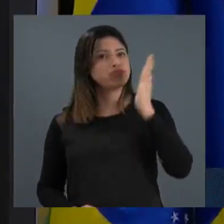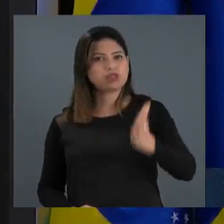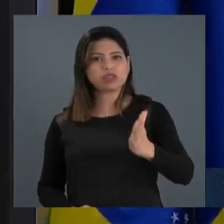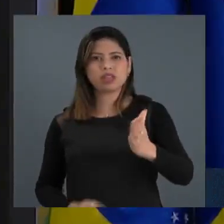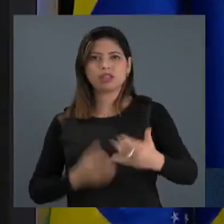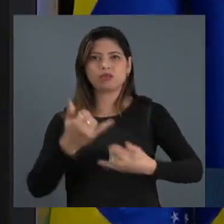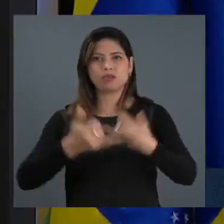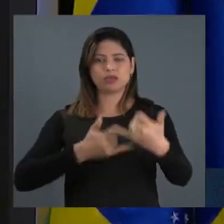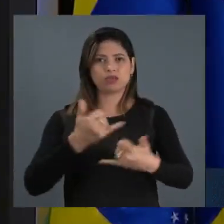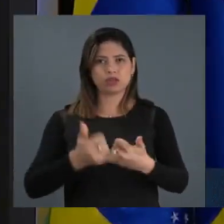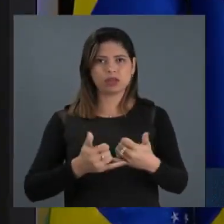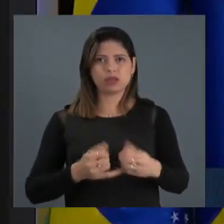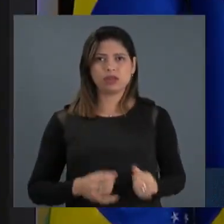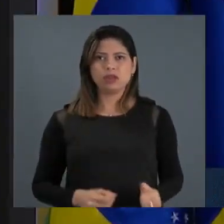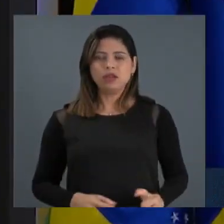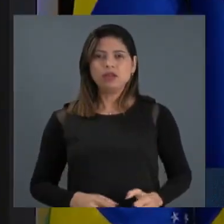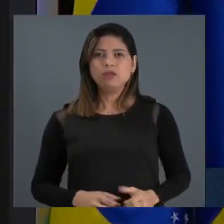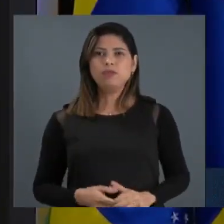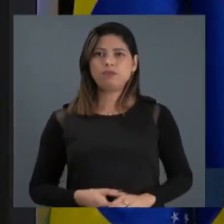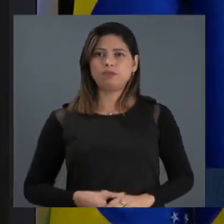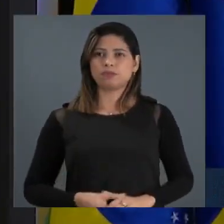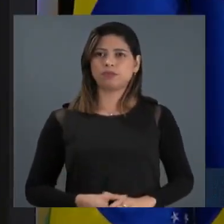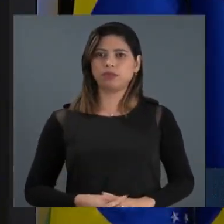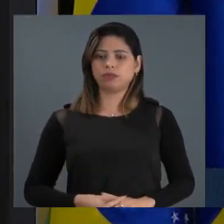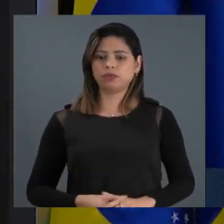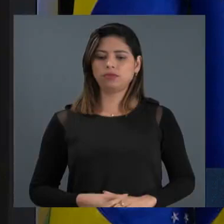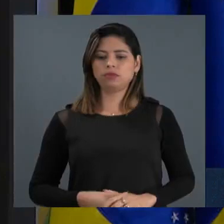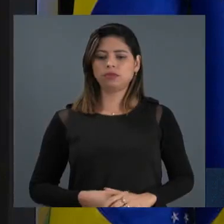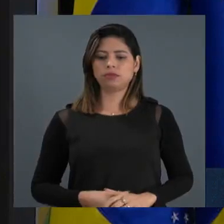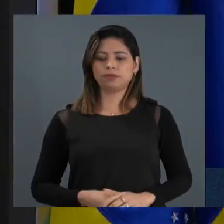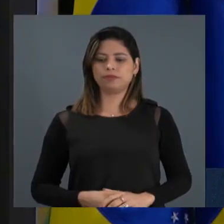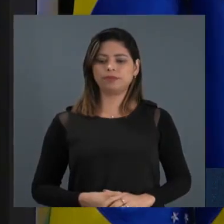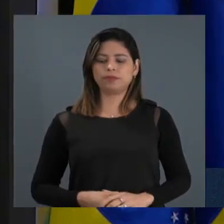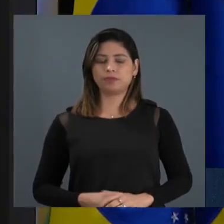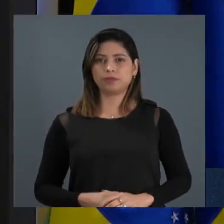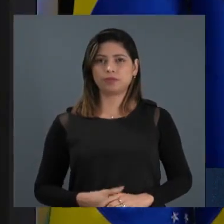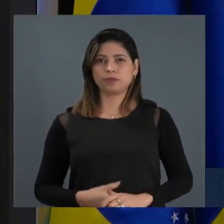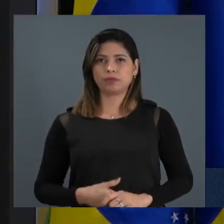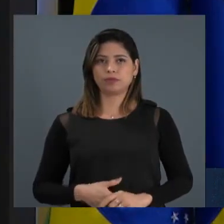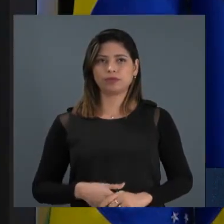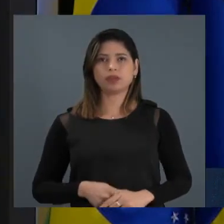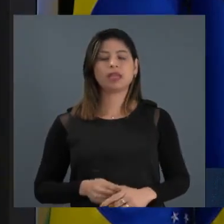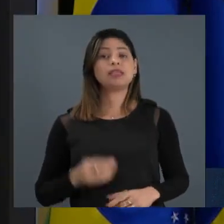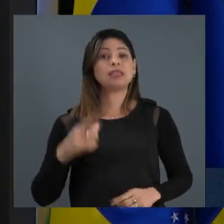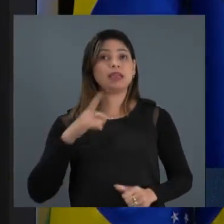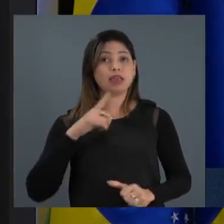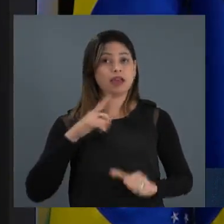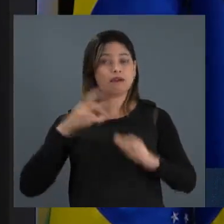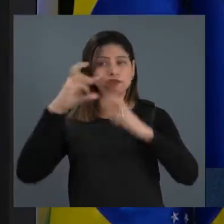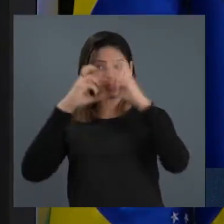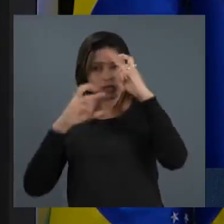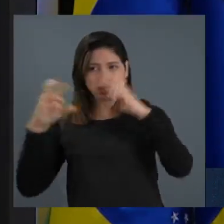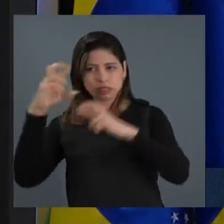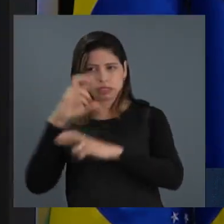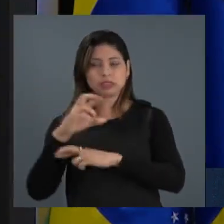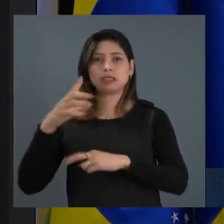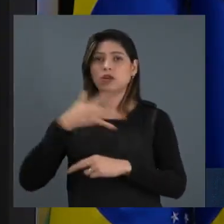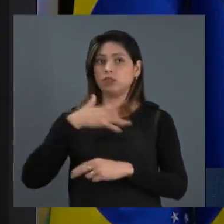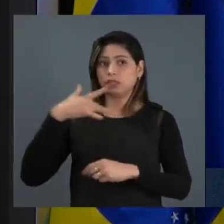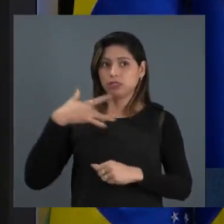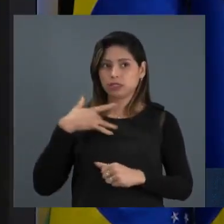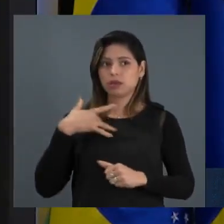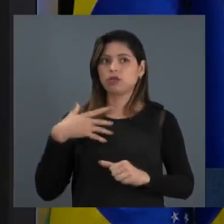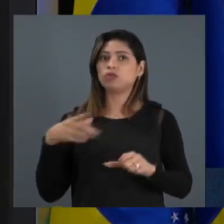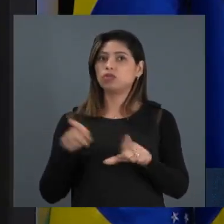senhor presidente, dos altos custos sociais com a fiscalização, segurança, saúde, porque a